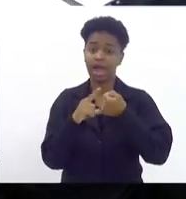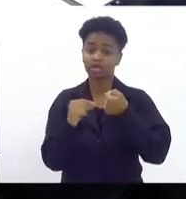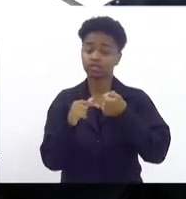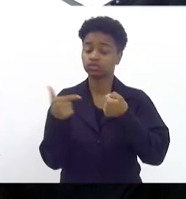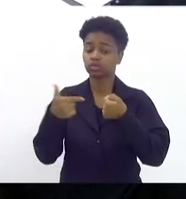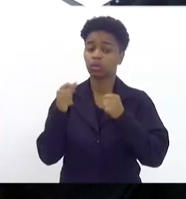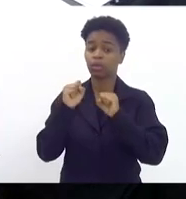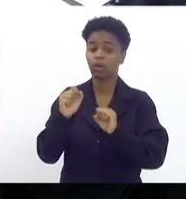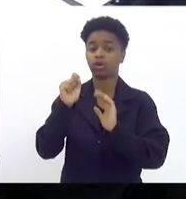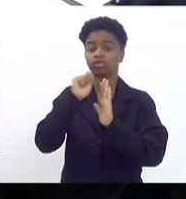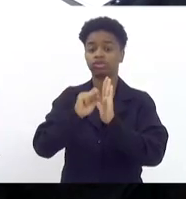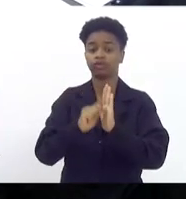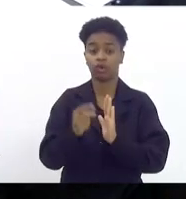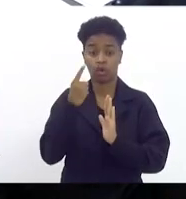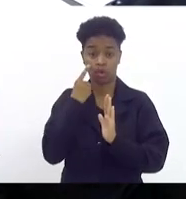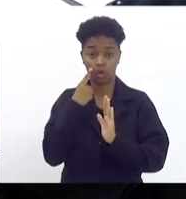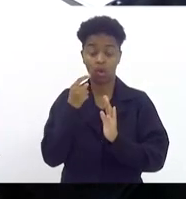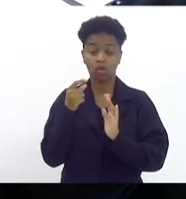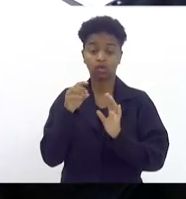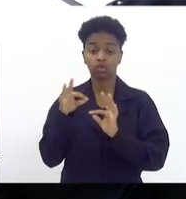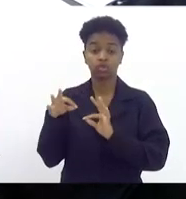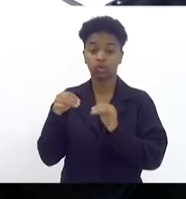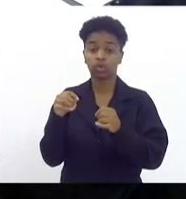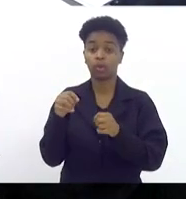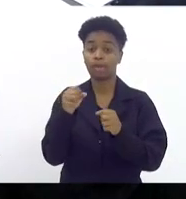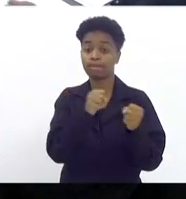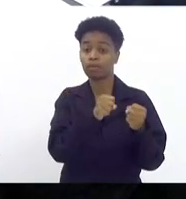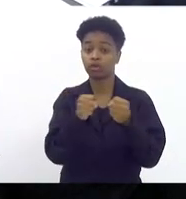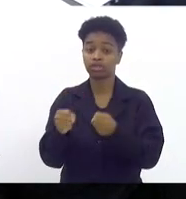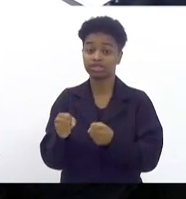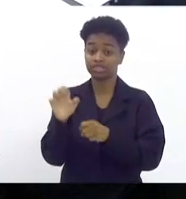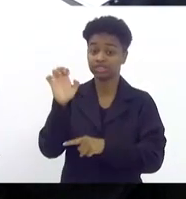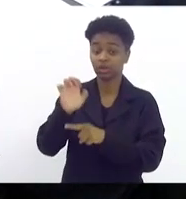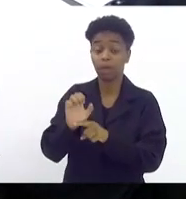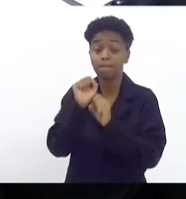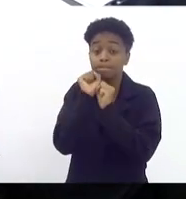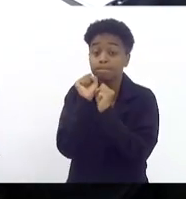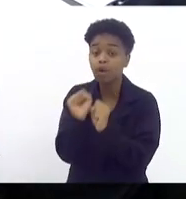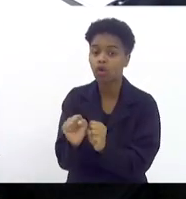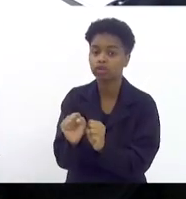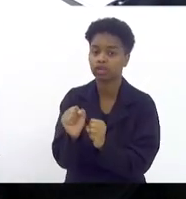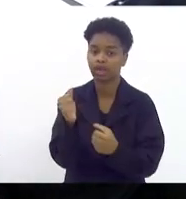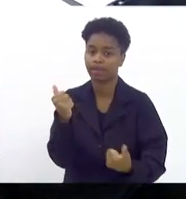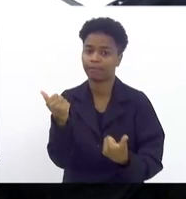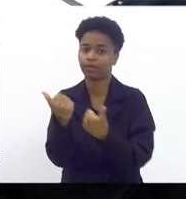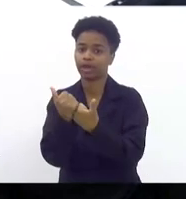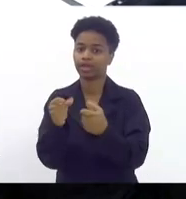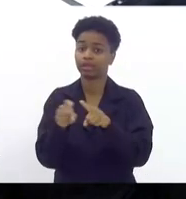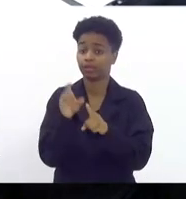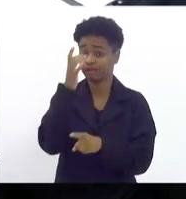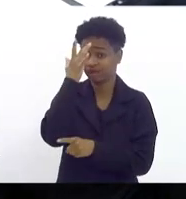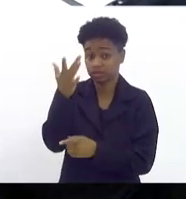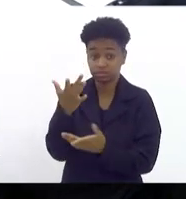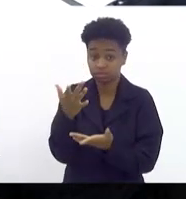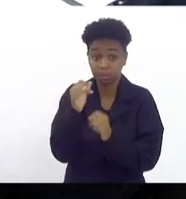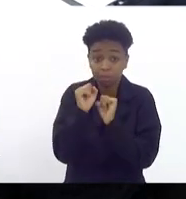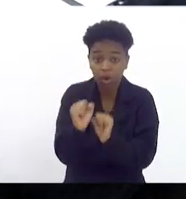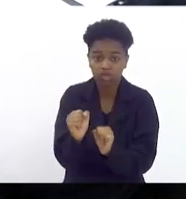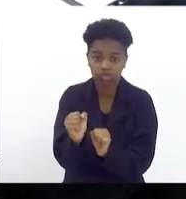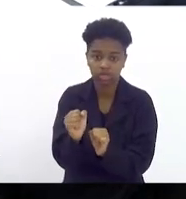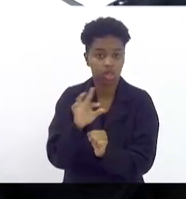assim: os poderes estaduais poderão apoiar e facilitar, poderão, e